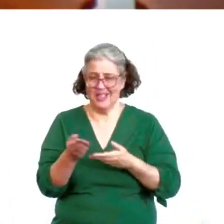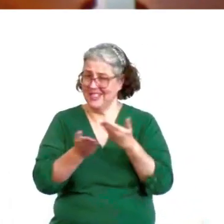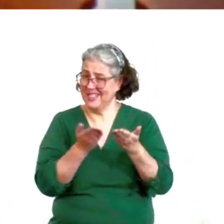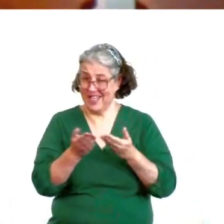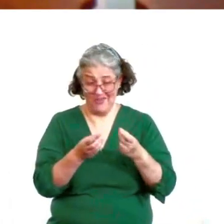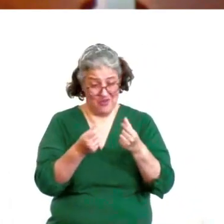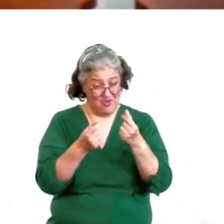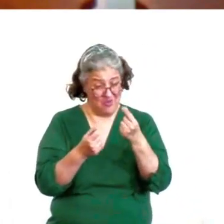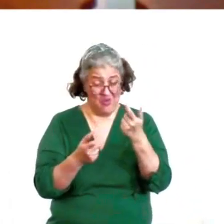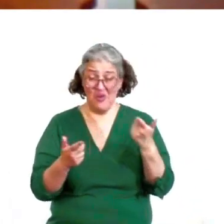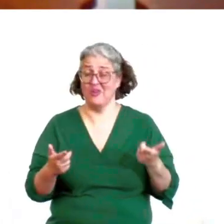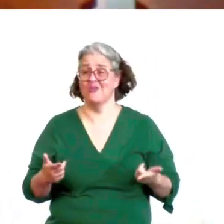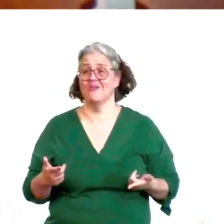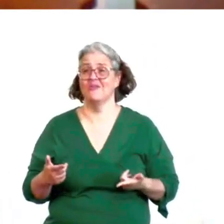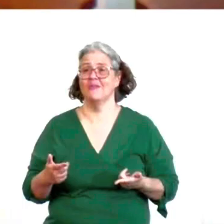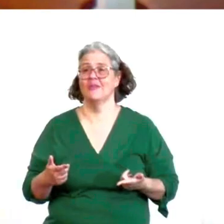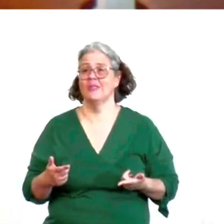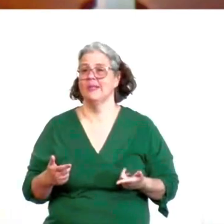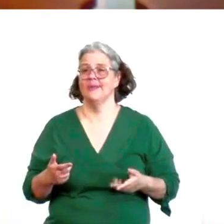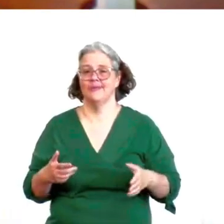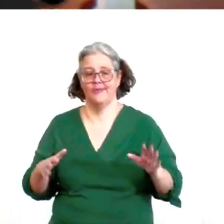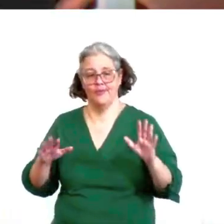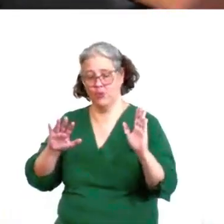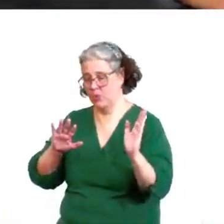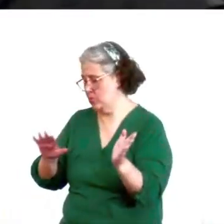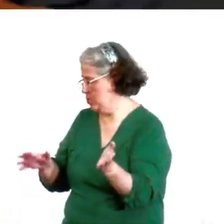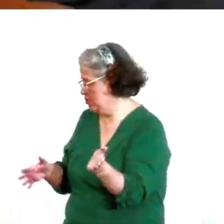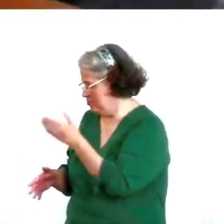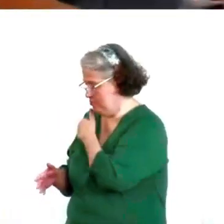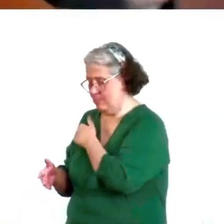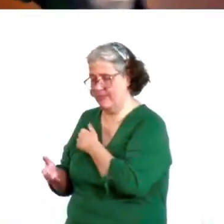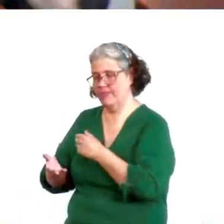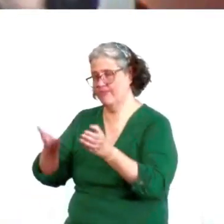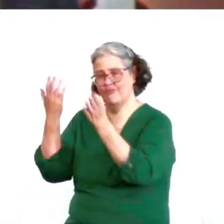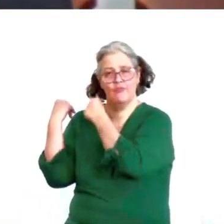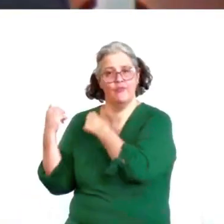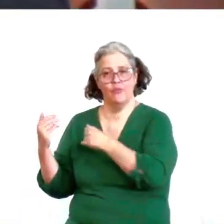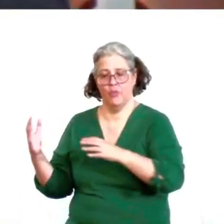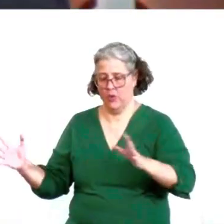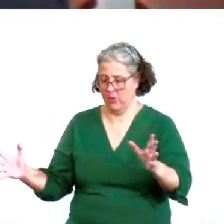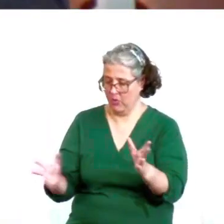Ele deixou tudo para trás, tomou tudo aquilo que era dele